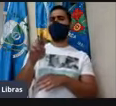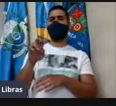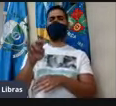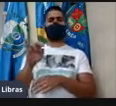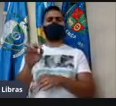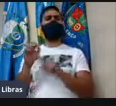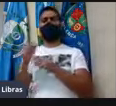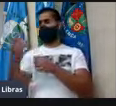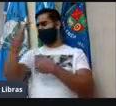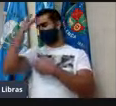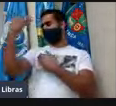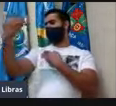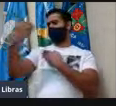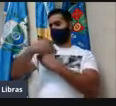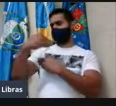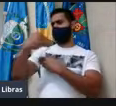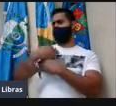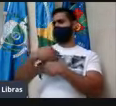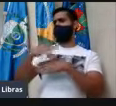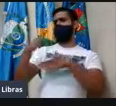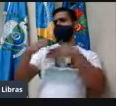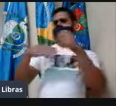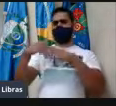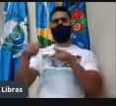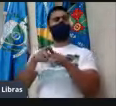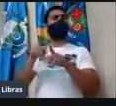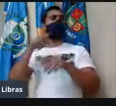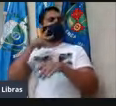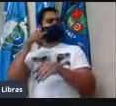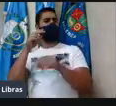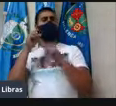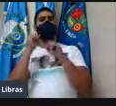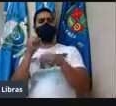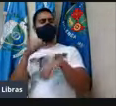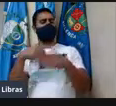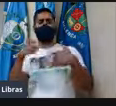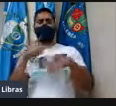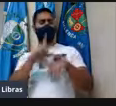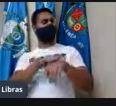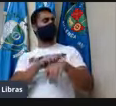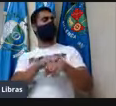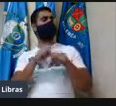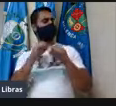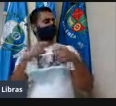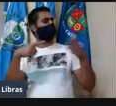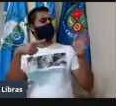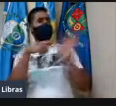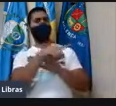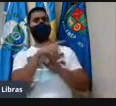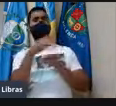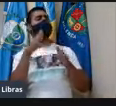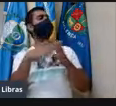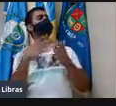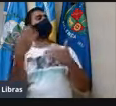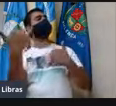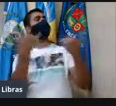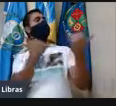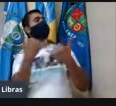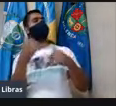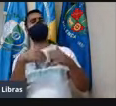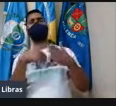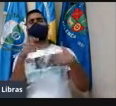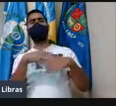quiser. Tanto para os servidores, para os vereadores, podem ir lá a hora que eles quiserem e pedir informação a hora